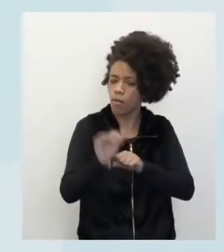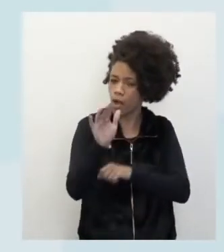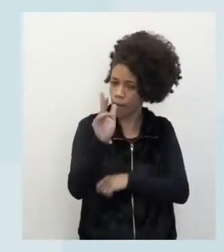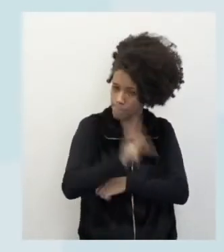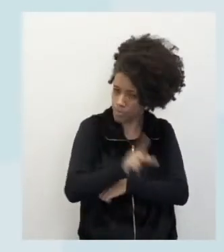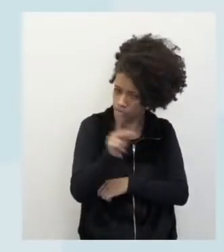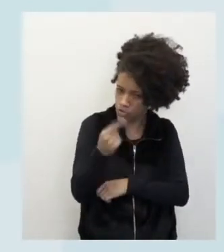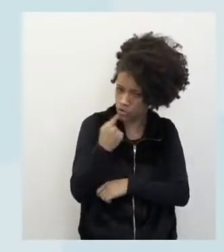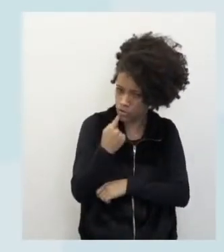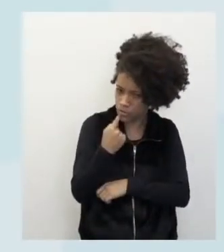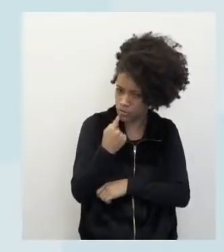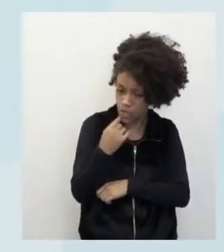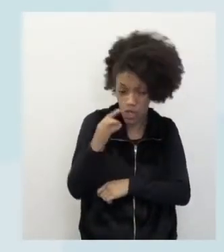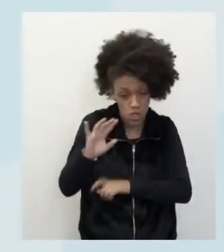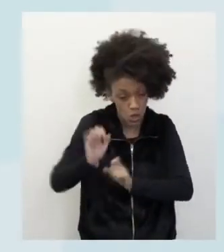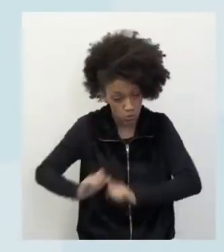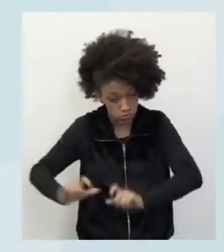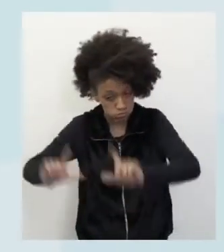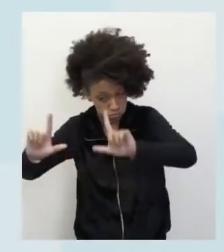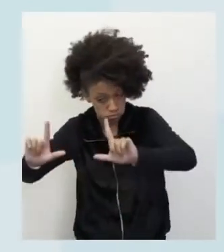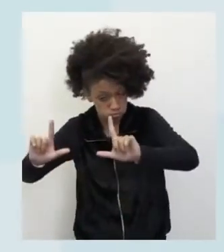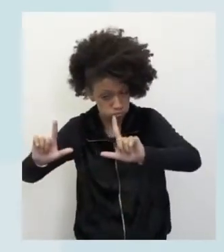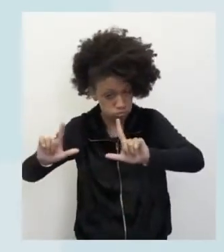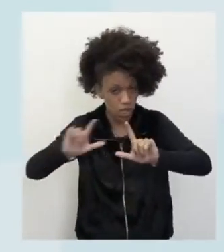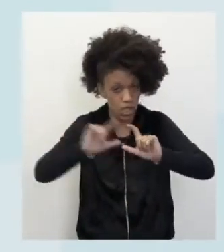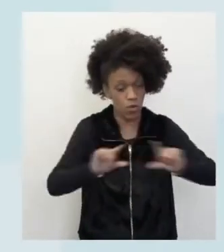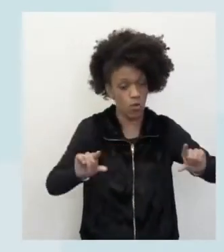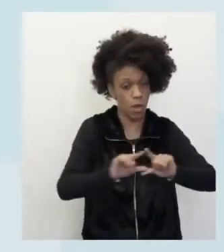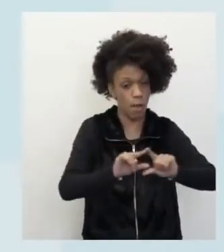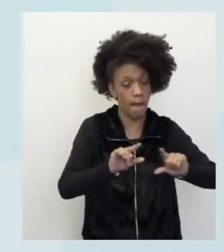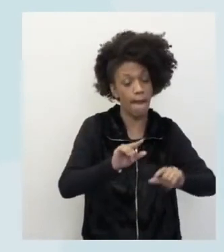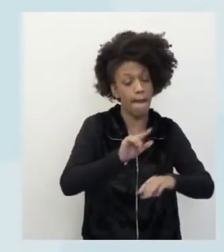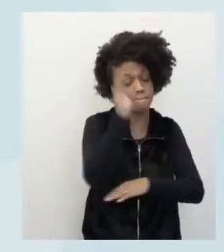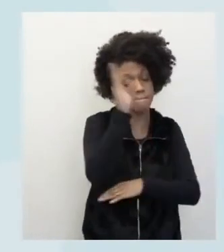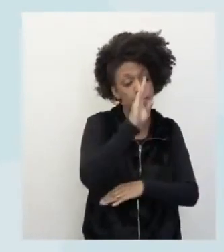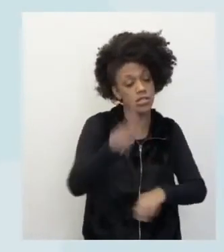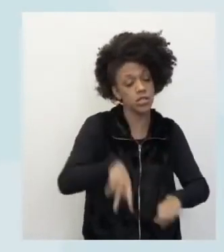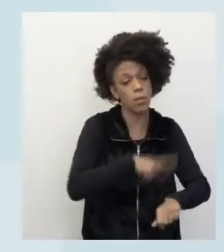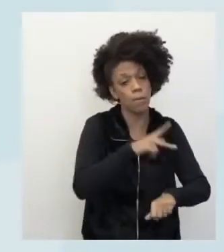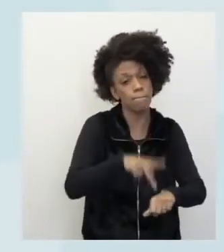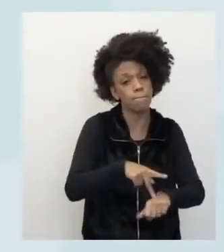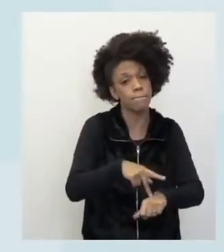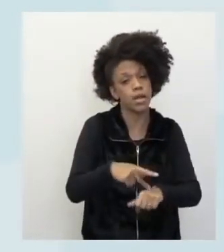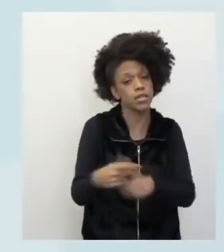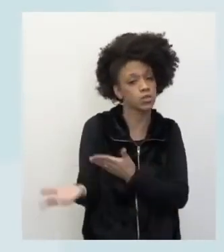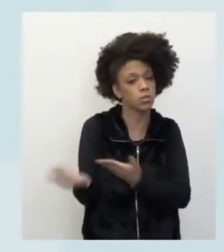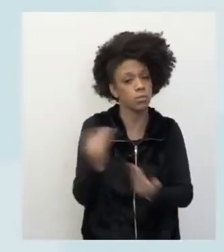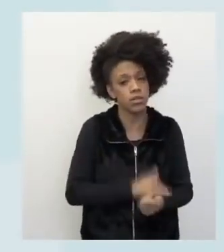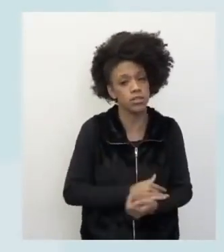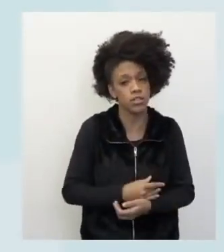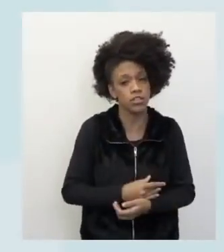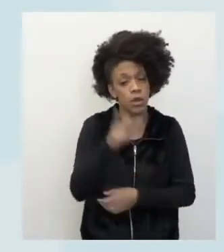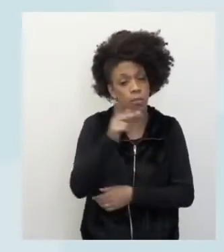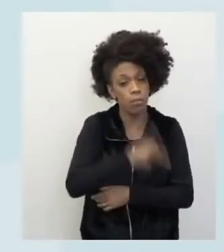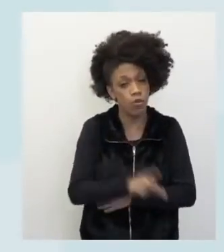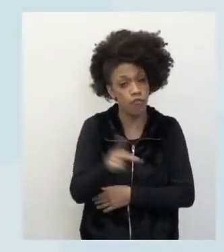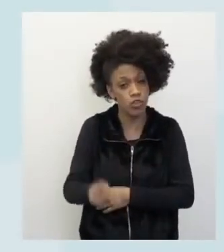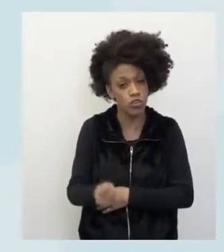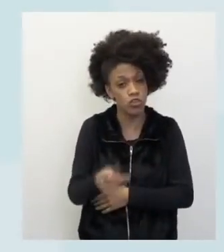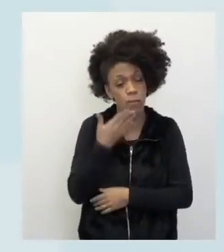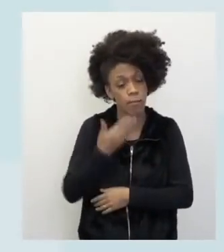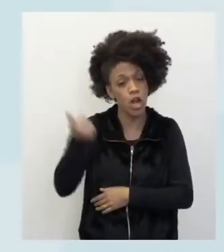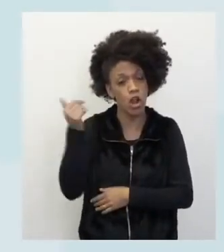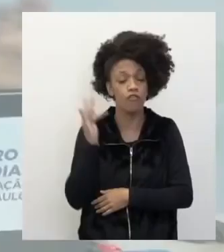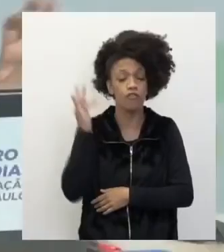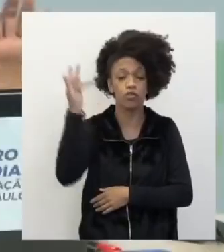Apenas com o slogan, com a imagem? Brasil, país do presente. Ser professor da futuro. E, professor, faça essa chamada com